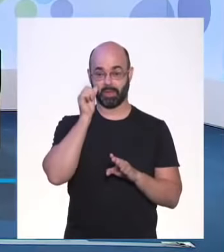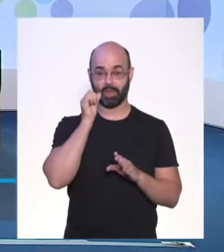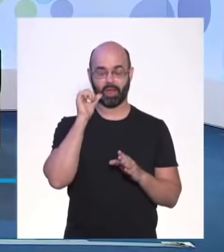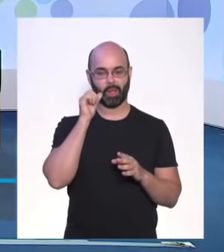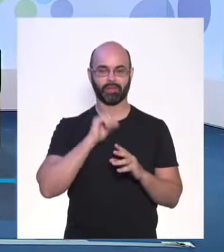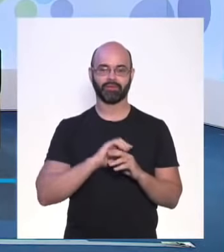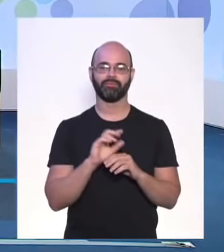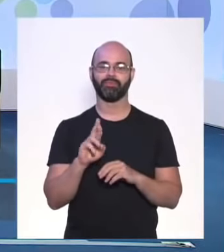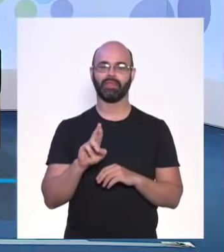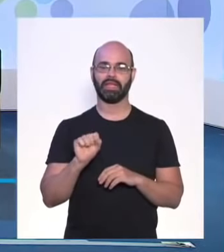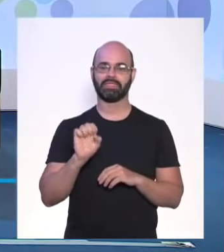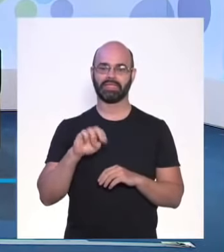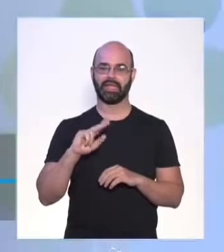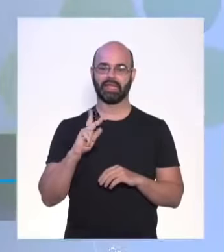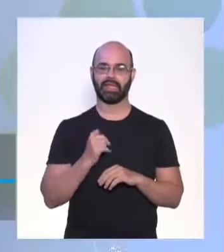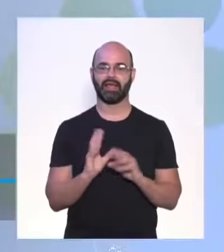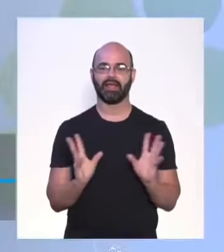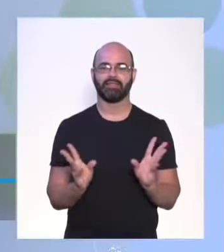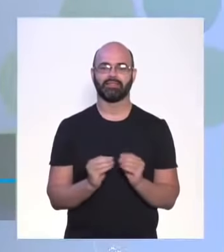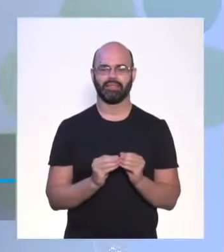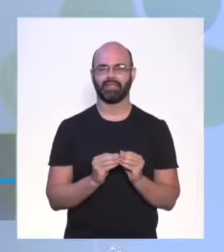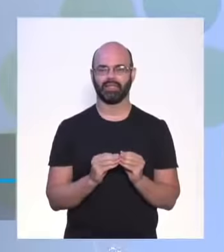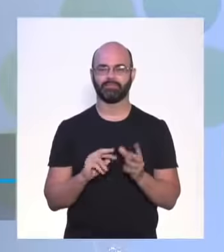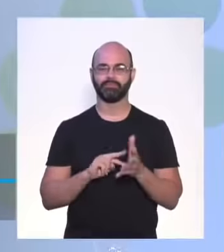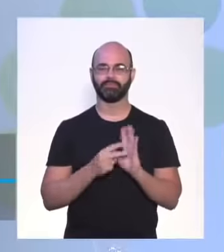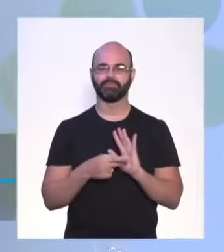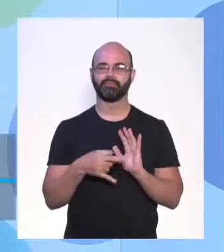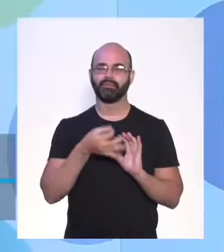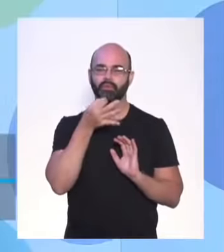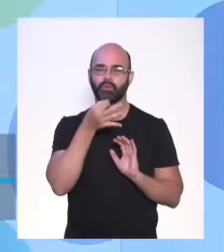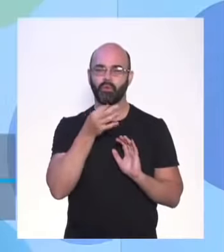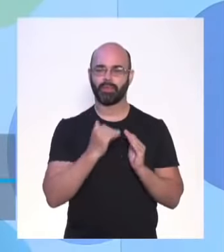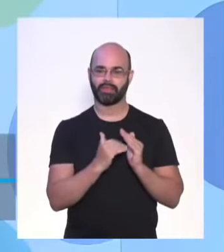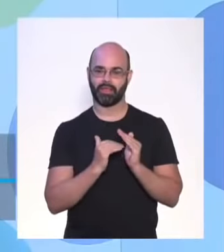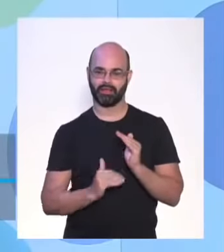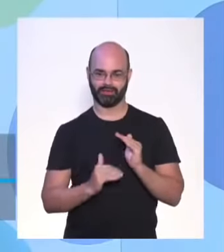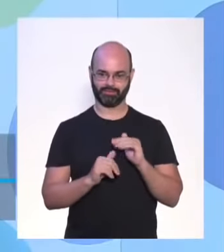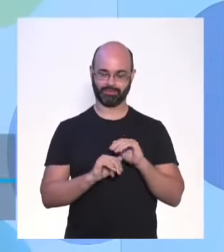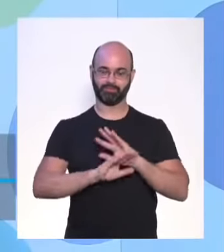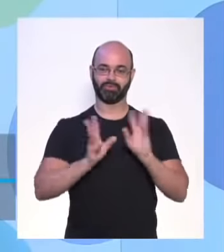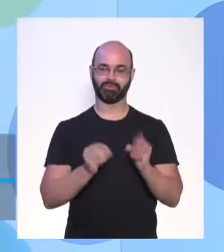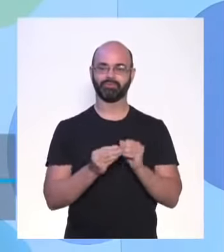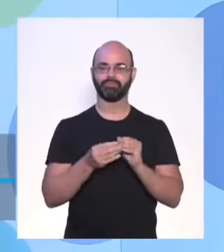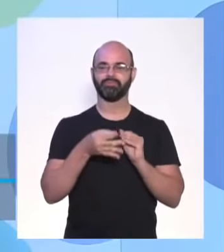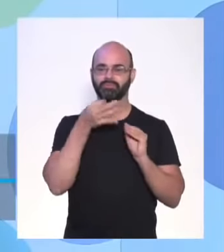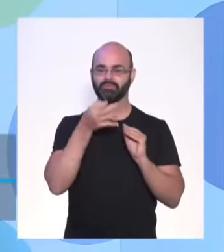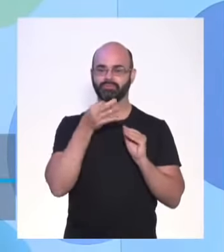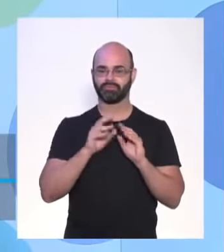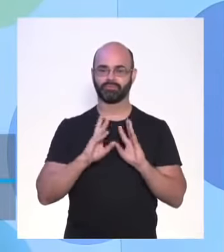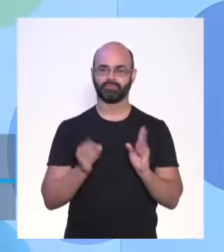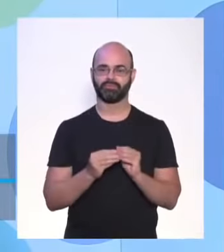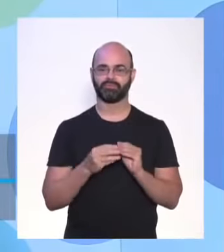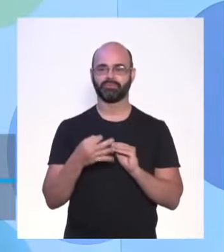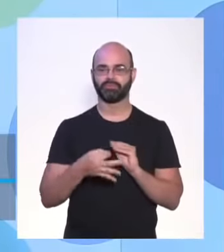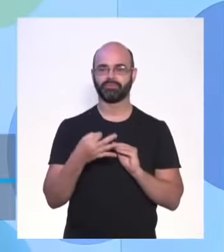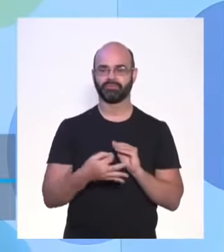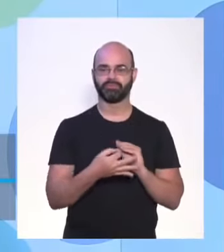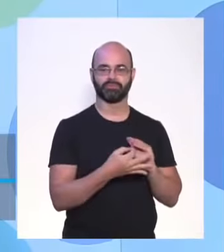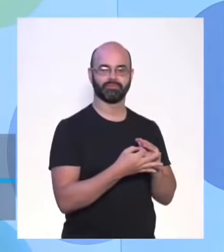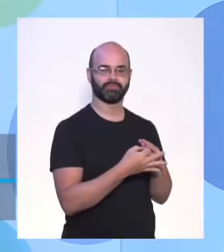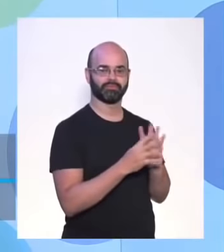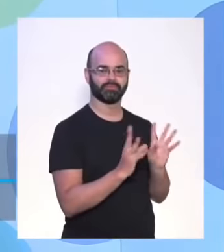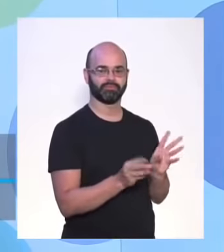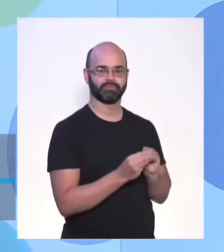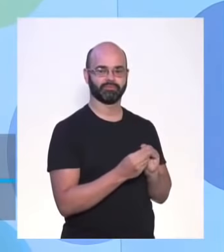isso é dar uma palhinha aí do que achou do livro para tentar instigar o seu colega a